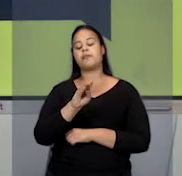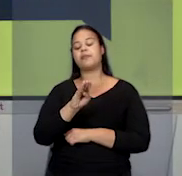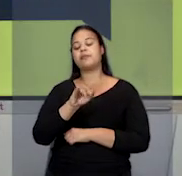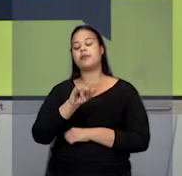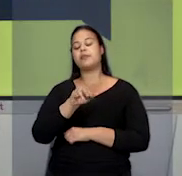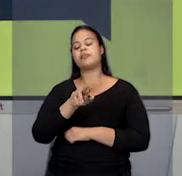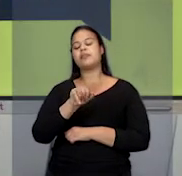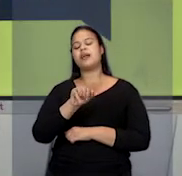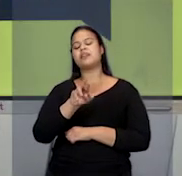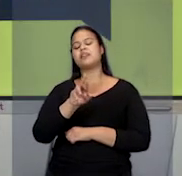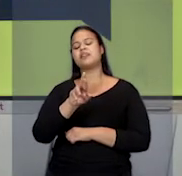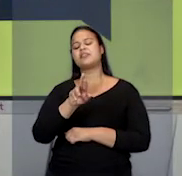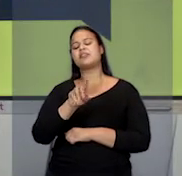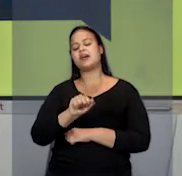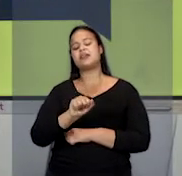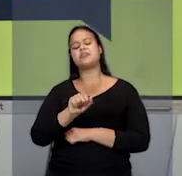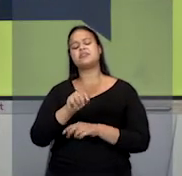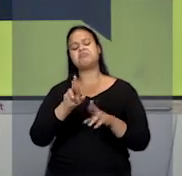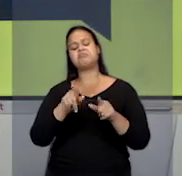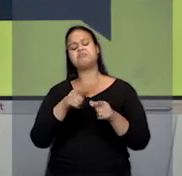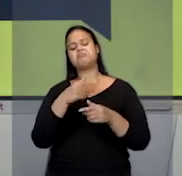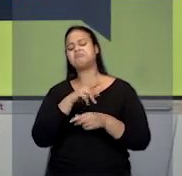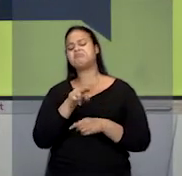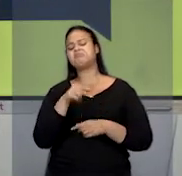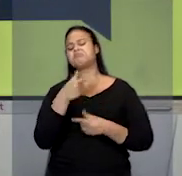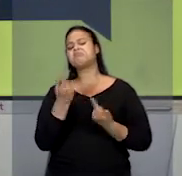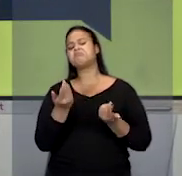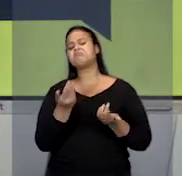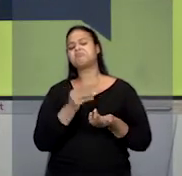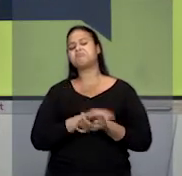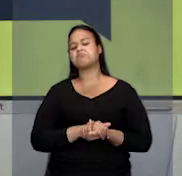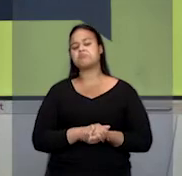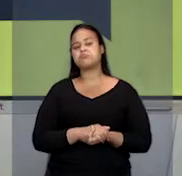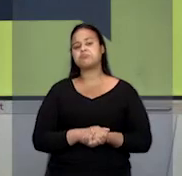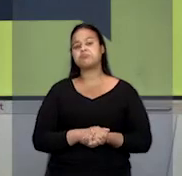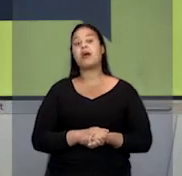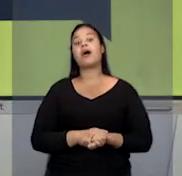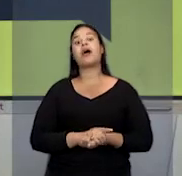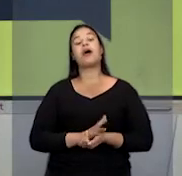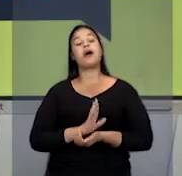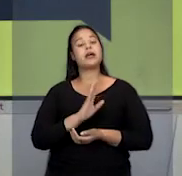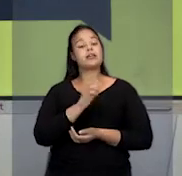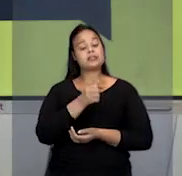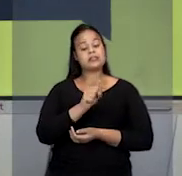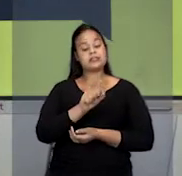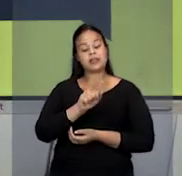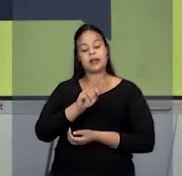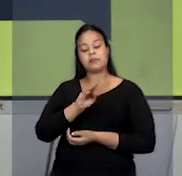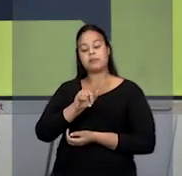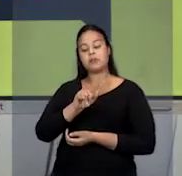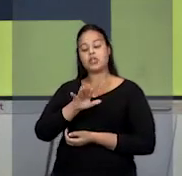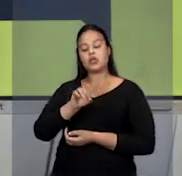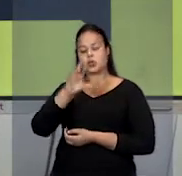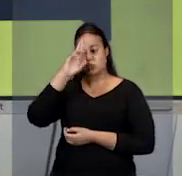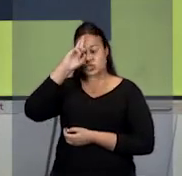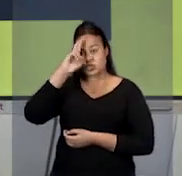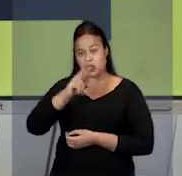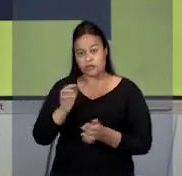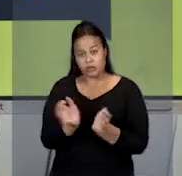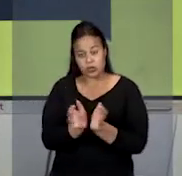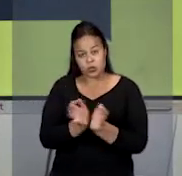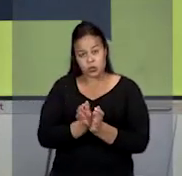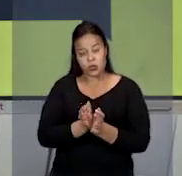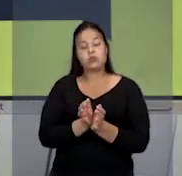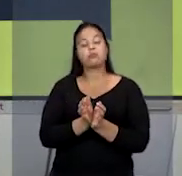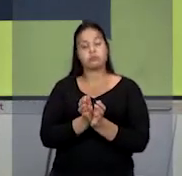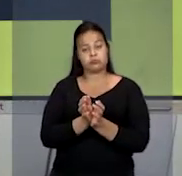nome tão diferente, né? Sabinada é de acordo com Sabino. Sabino era um dos líderes dessa revolta,